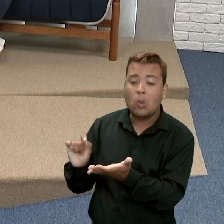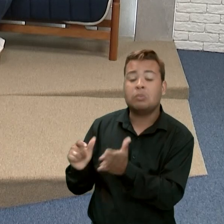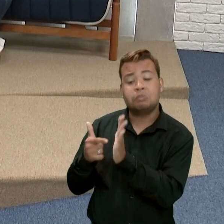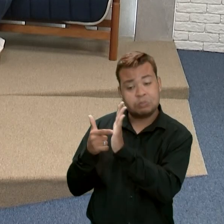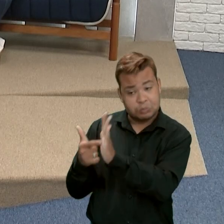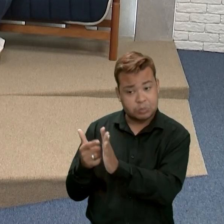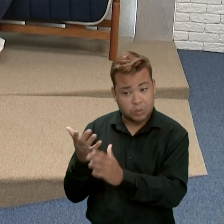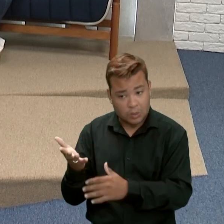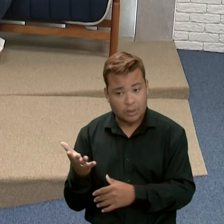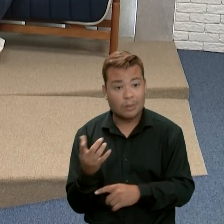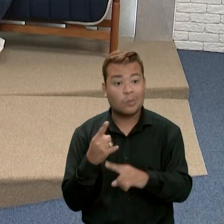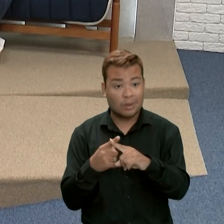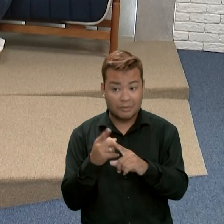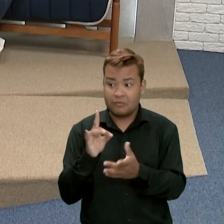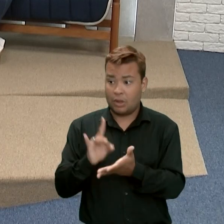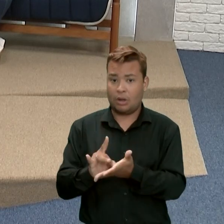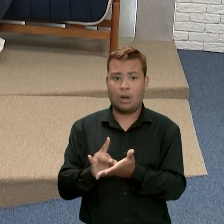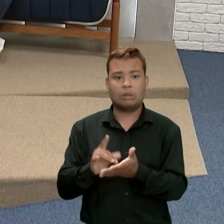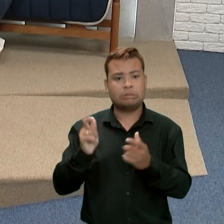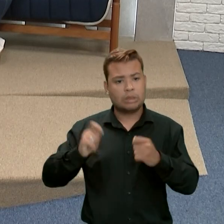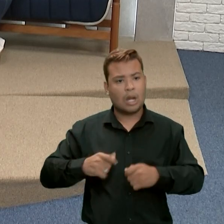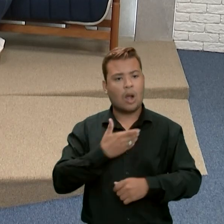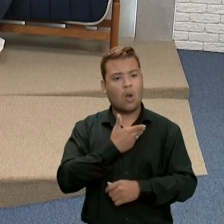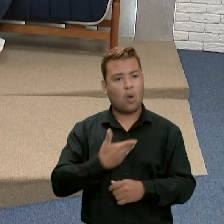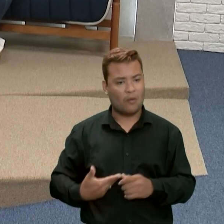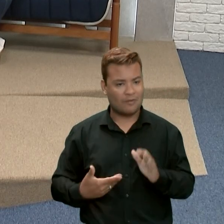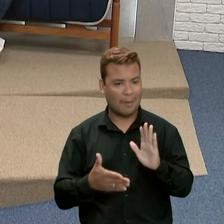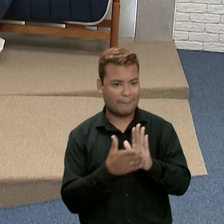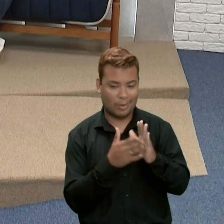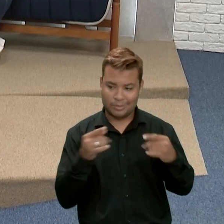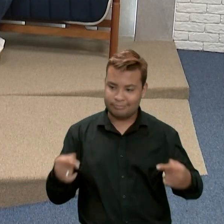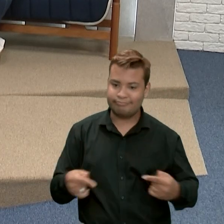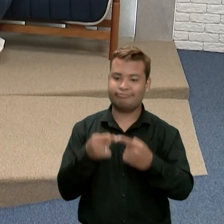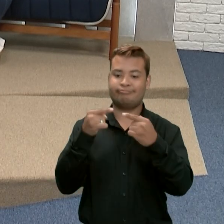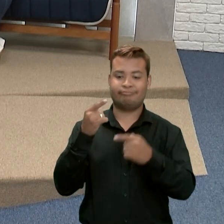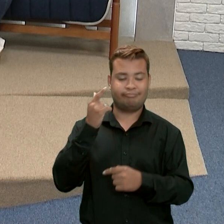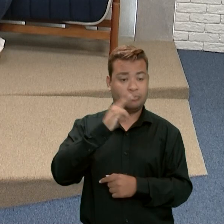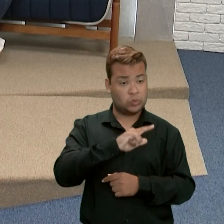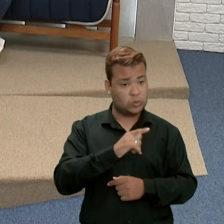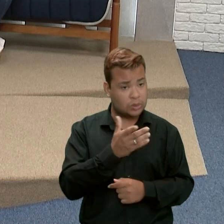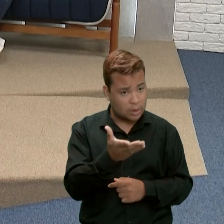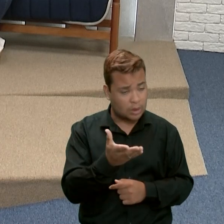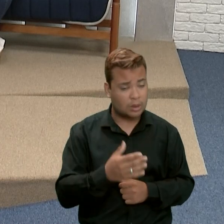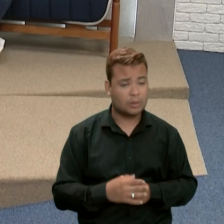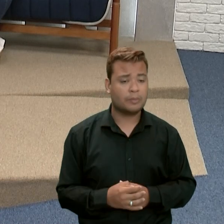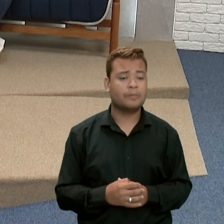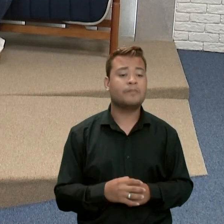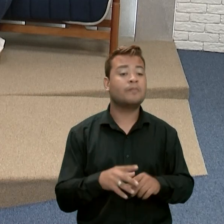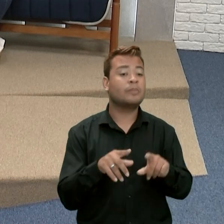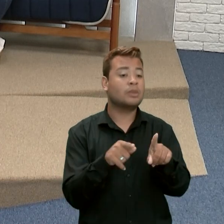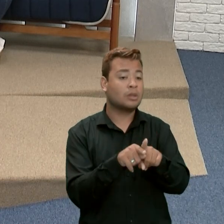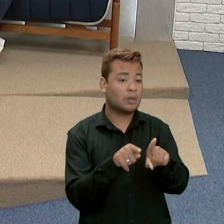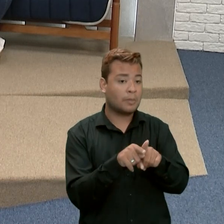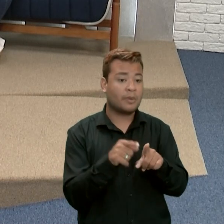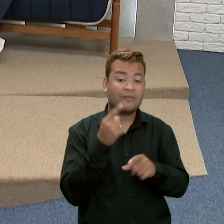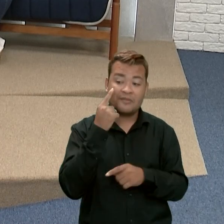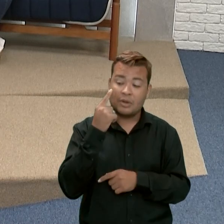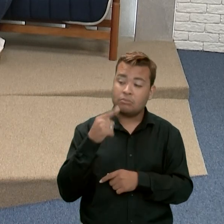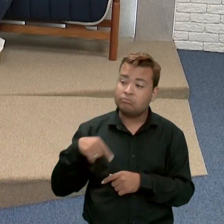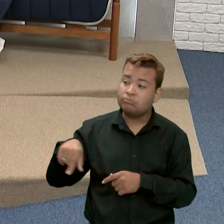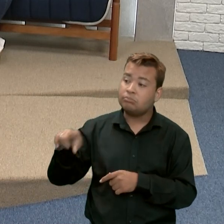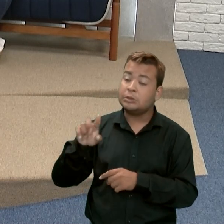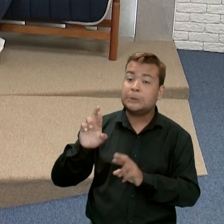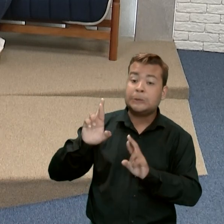de Estado, de políticas públicas, o que a gente pode alcançar, de modo a ver quais são as reais